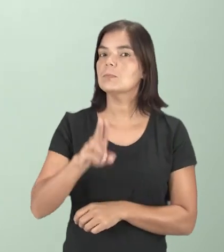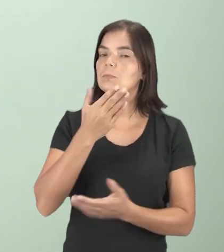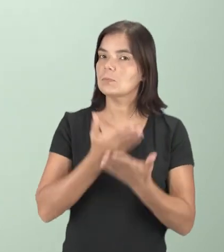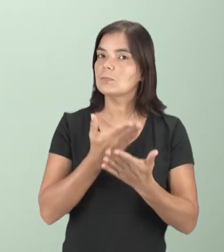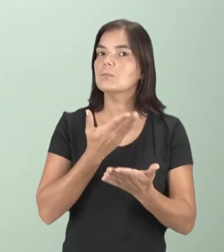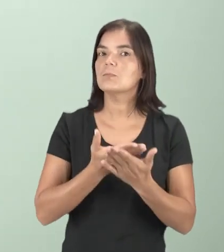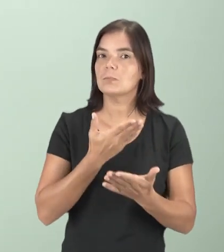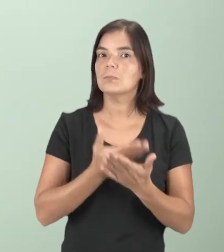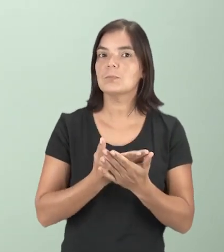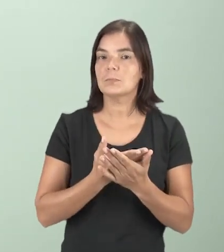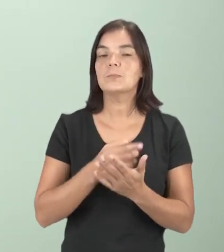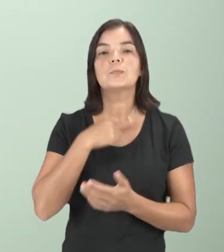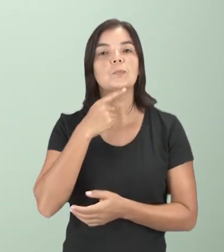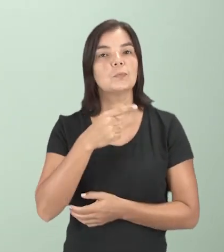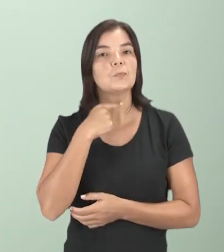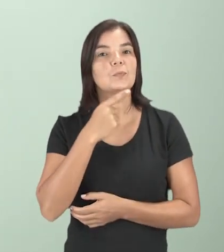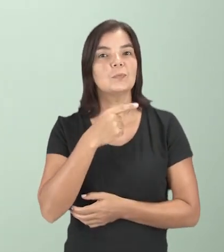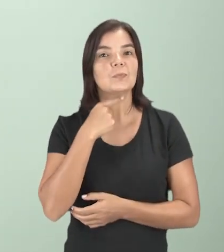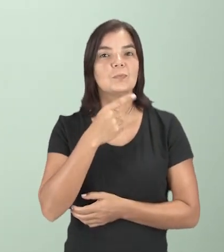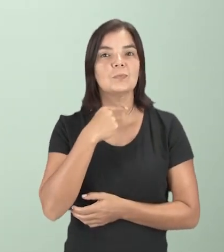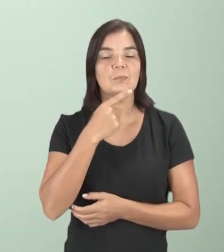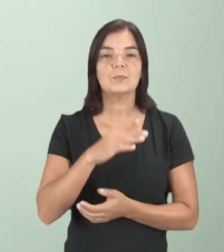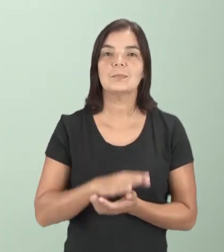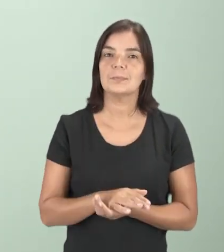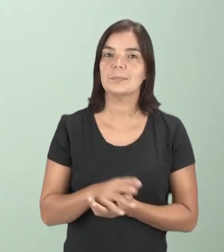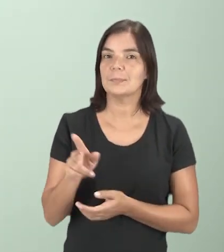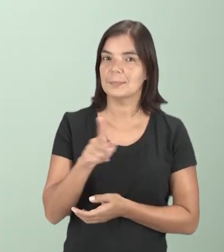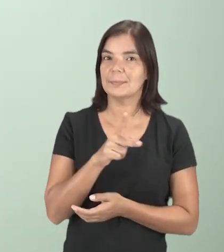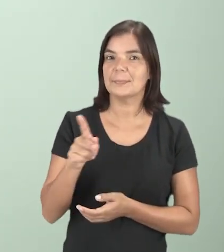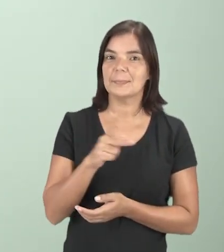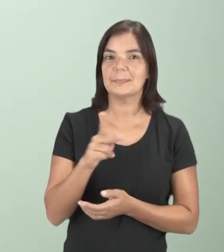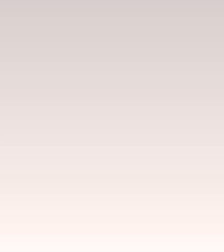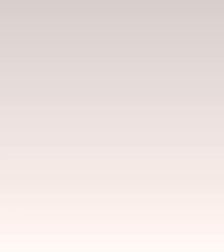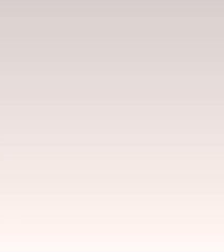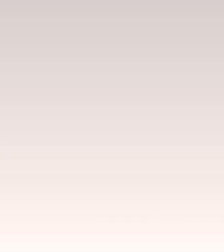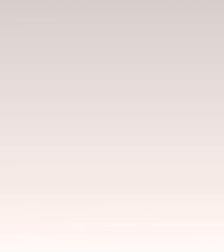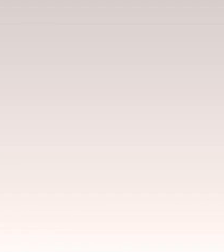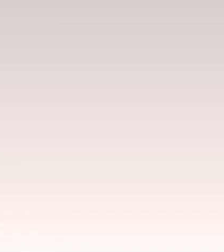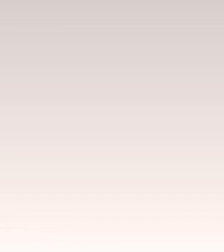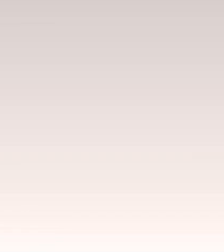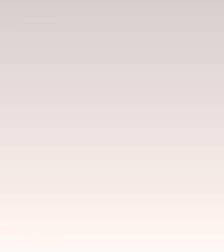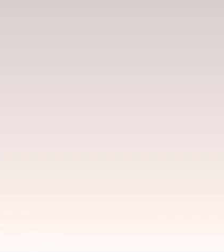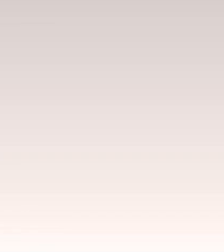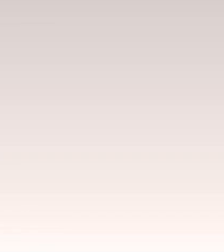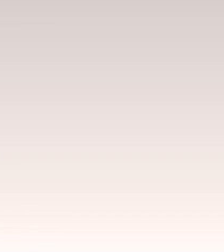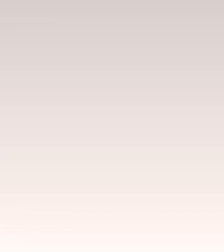estudando e tirando dúvidas com os seus professores.